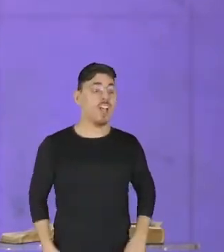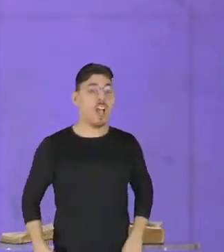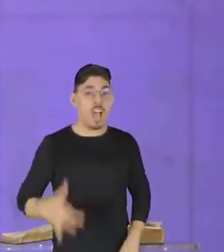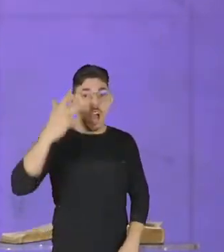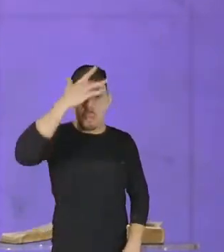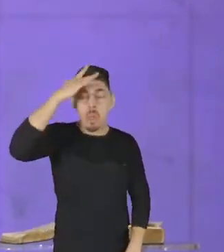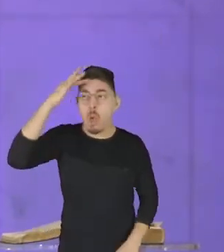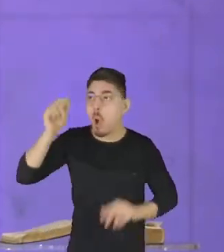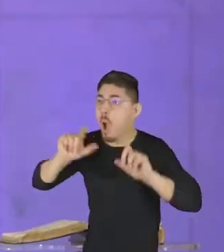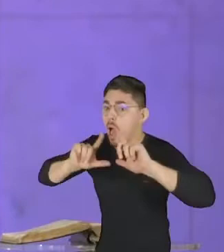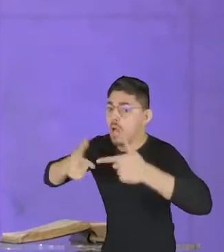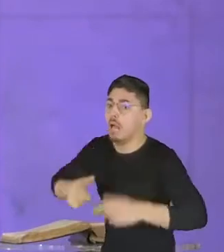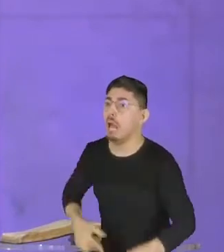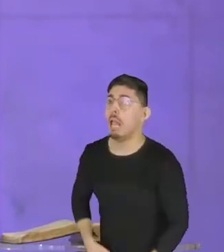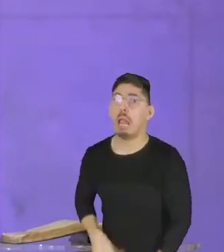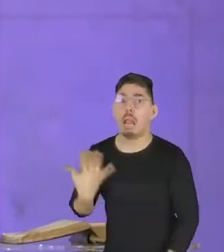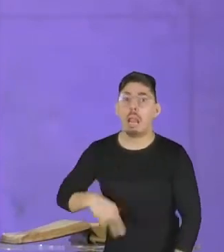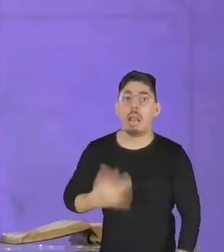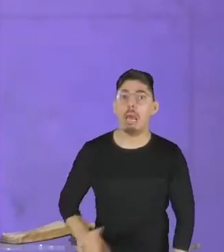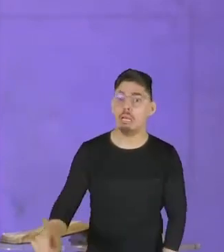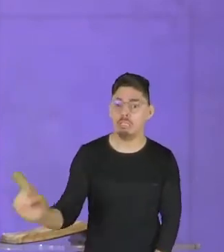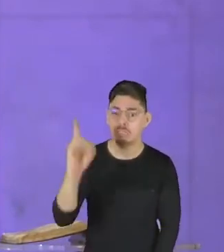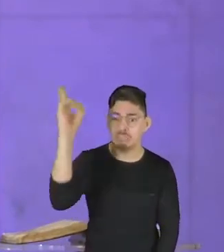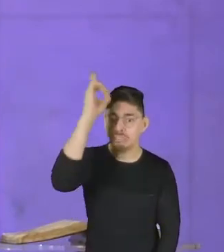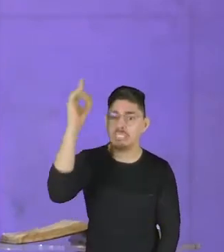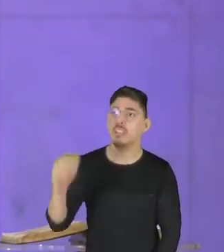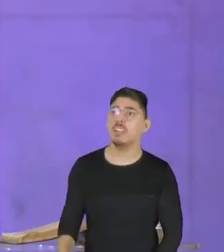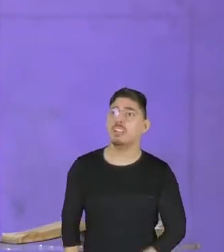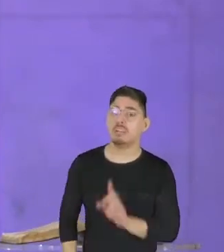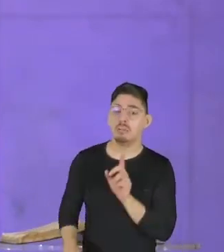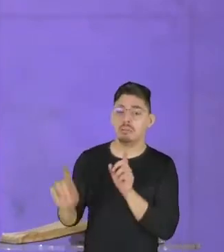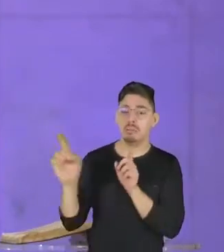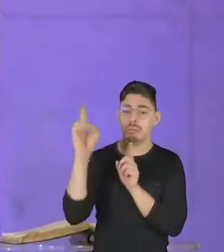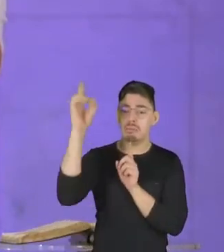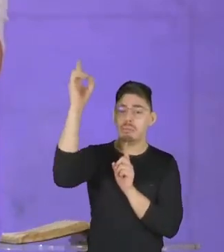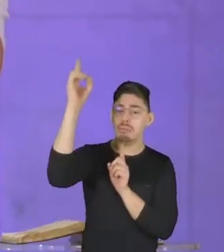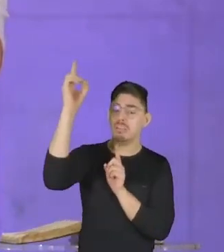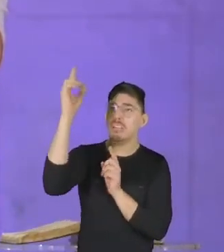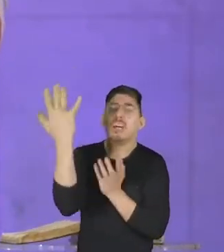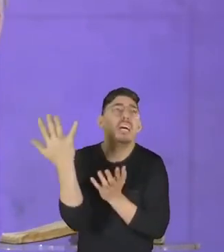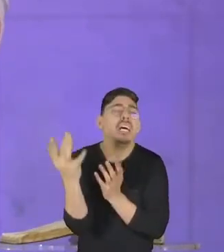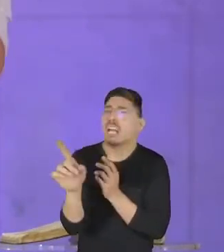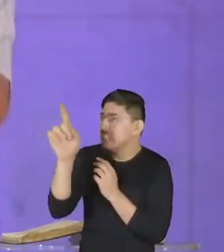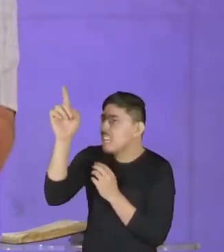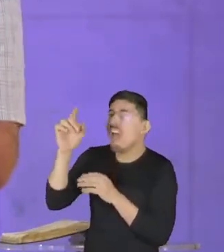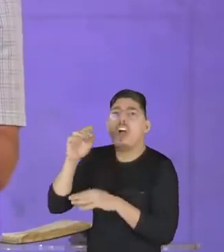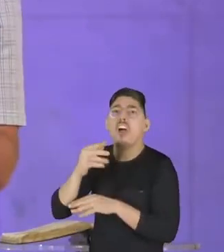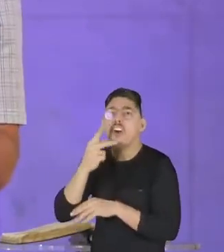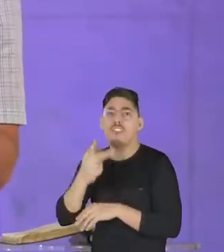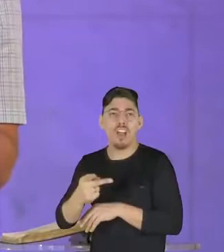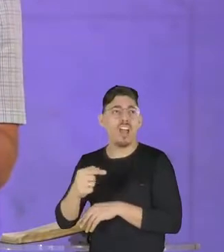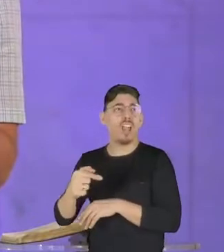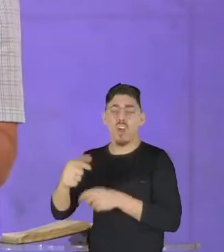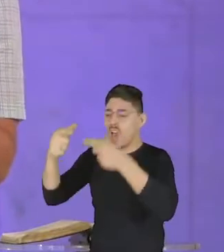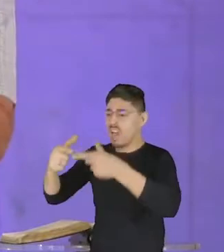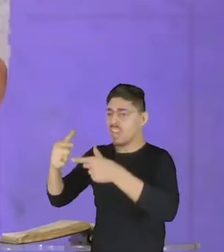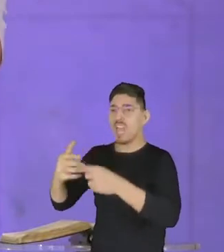ali olhando para aqueles gigantes, dizendo assim, ei, o Senhor não falou que ia dar essa terra para a gente? O que esse povo está fazendo